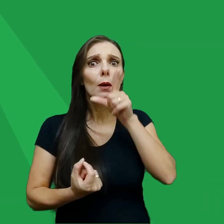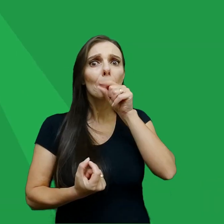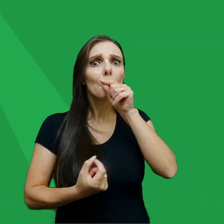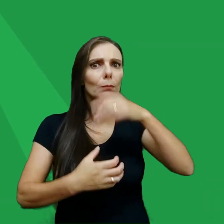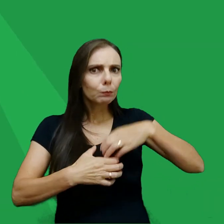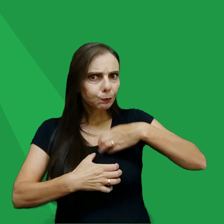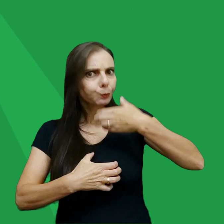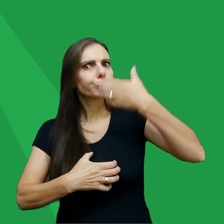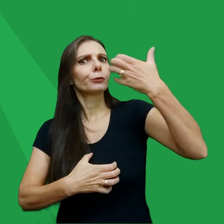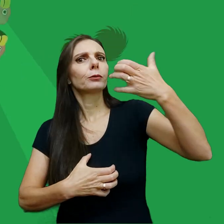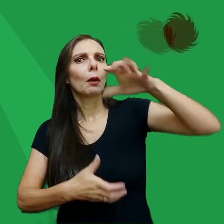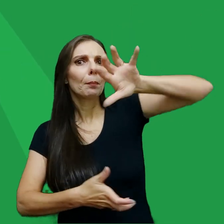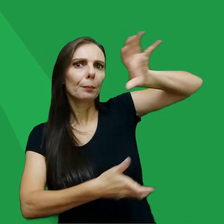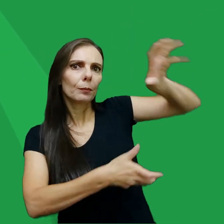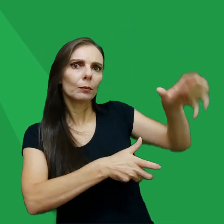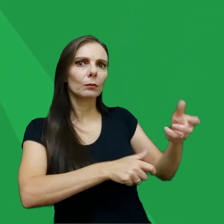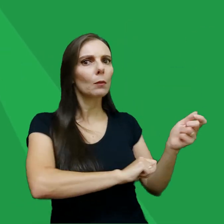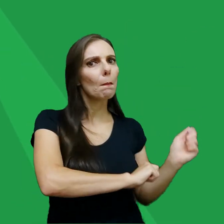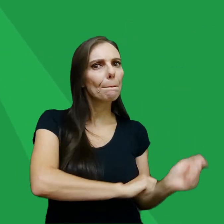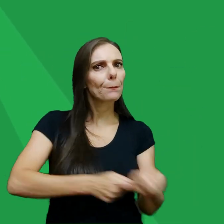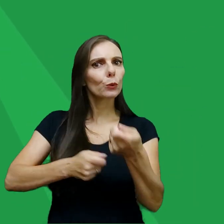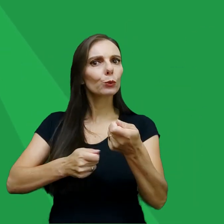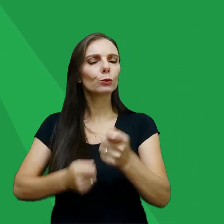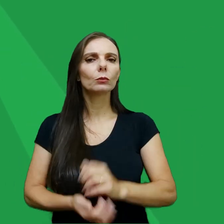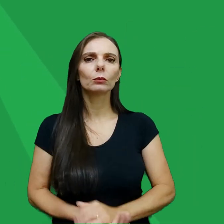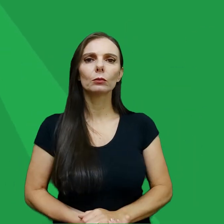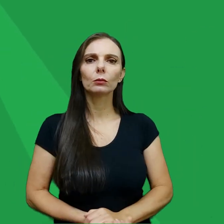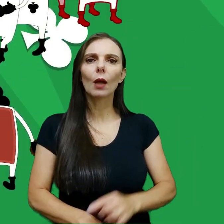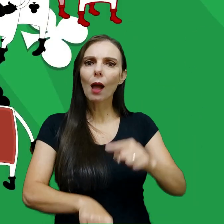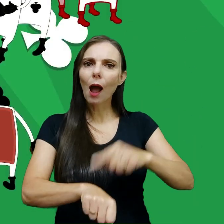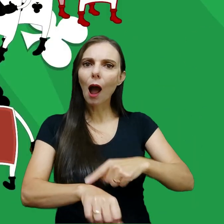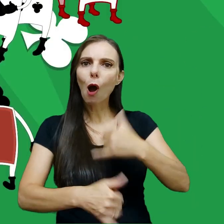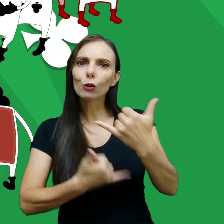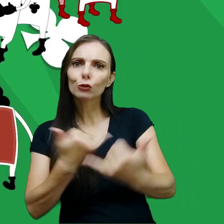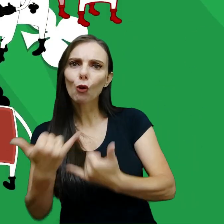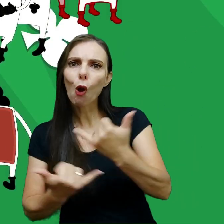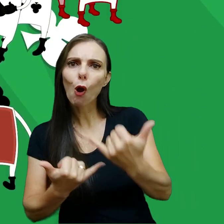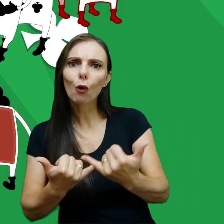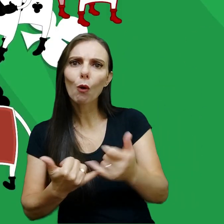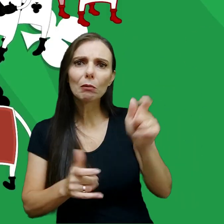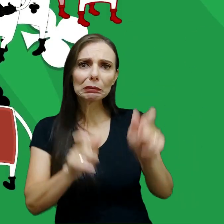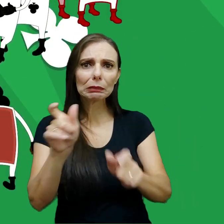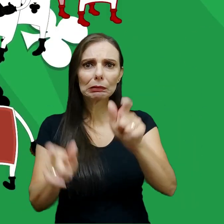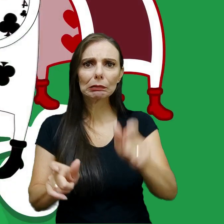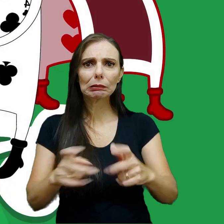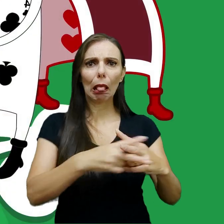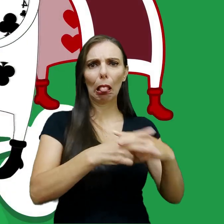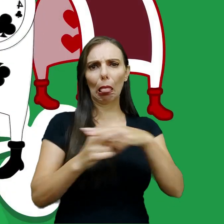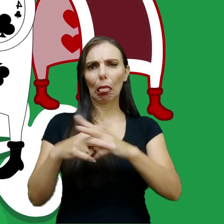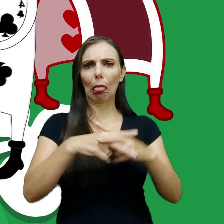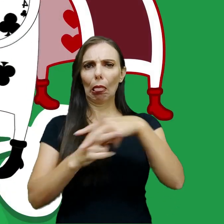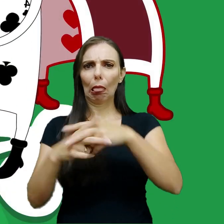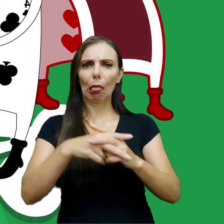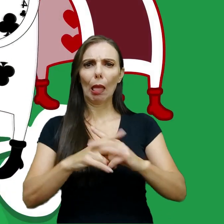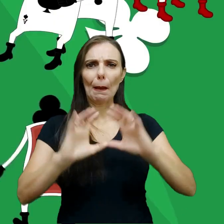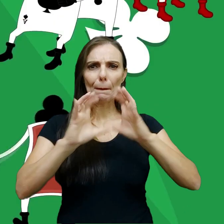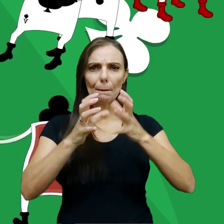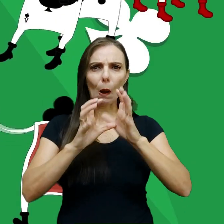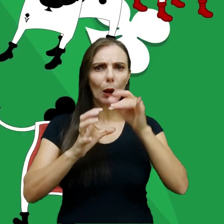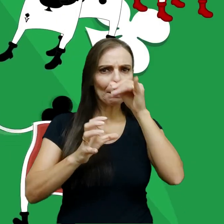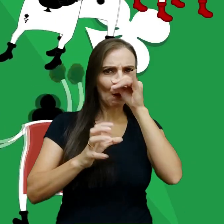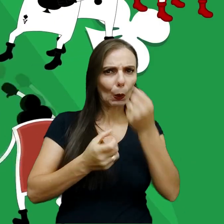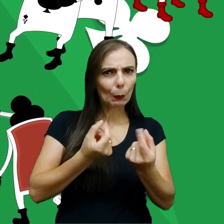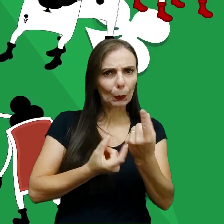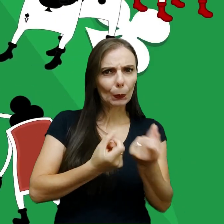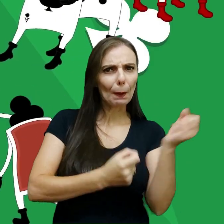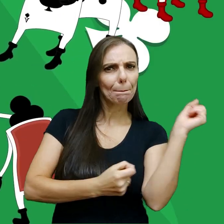os flamingos eram os tacos. No meio do jogo, os jogadores começaram a lutar e jogar